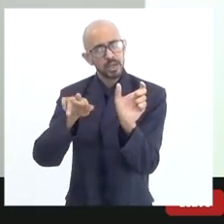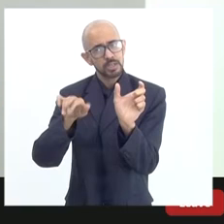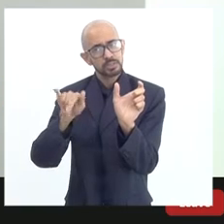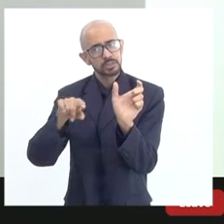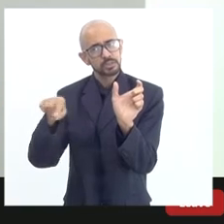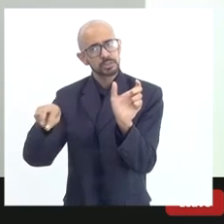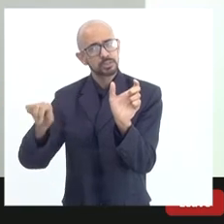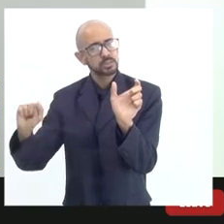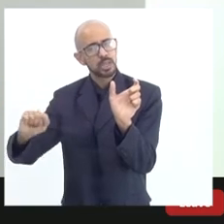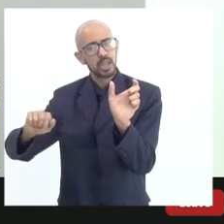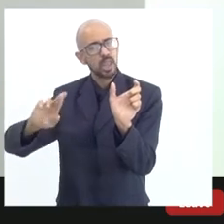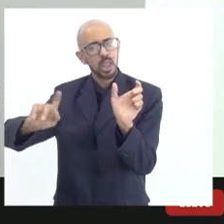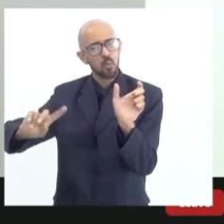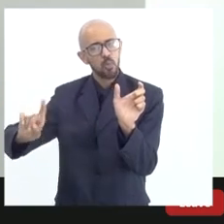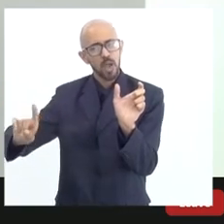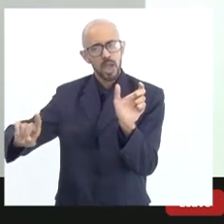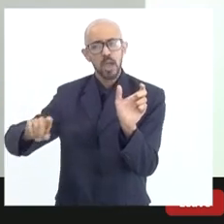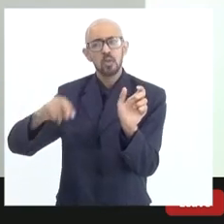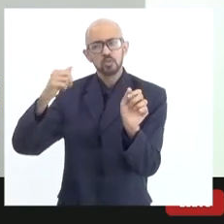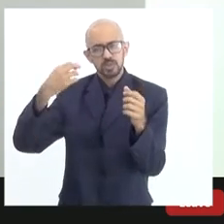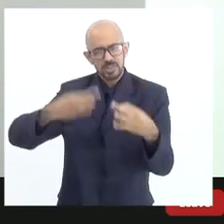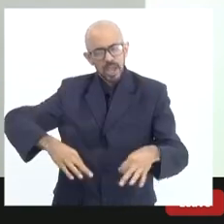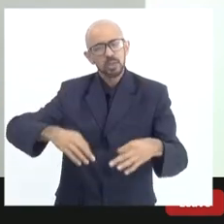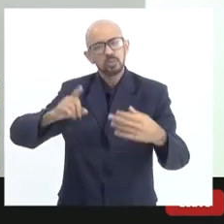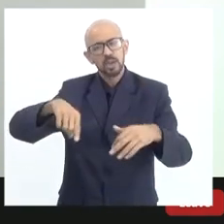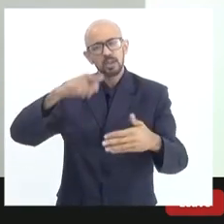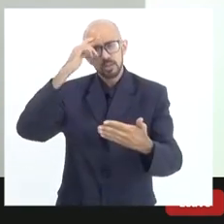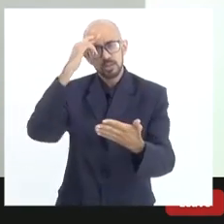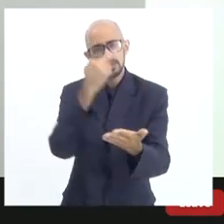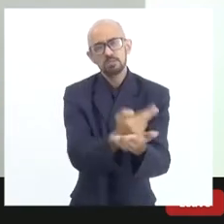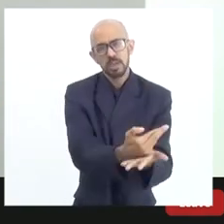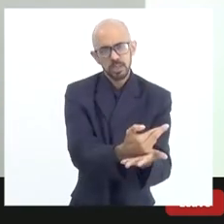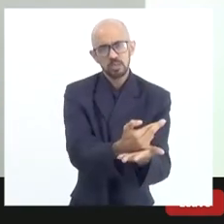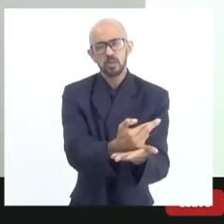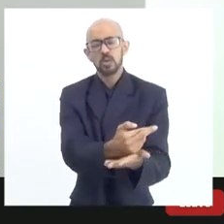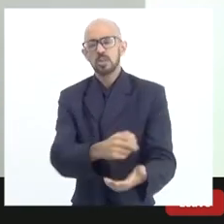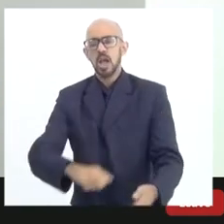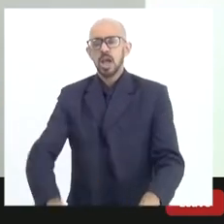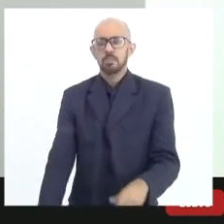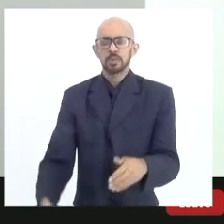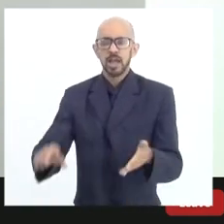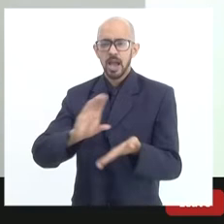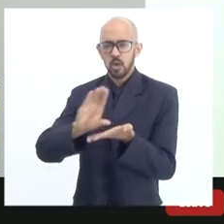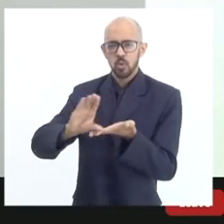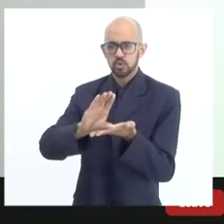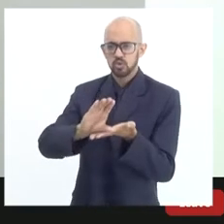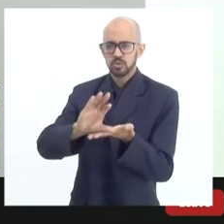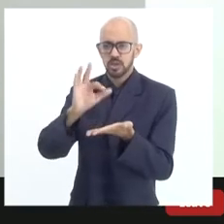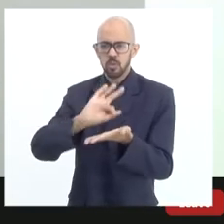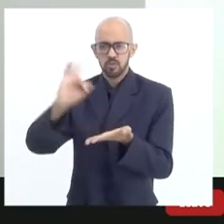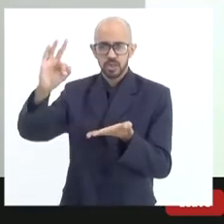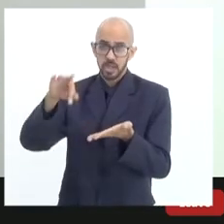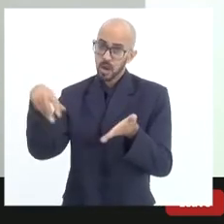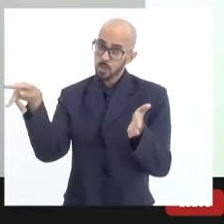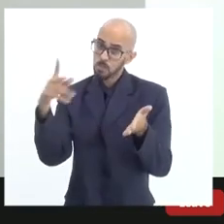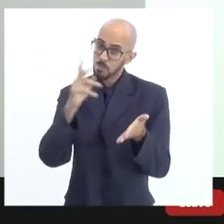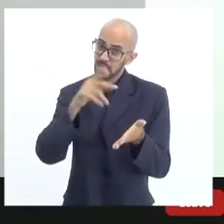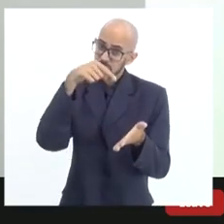da nossa própria, nosso livro, uma Carta Magna, que é a Constituição, que está lá